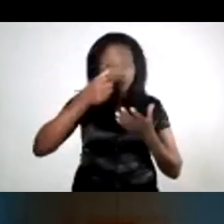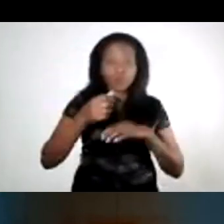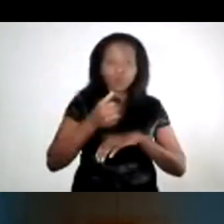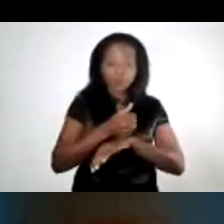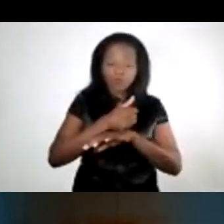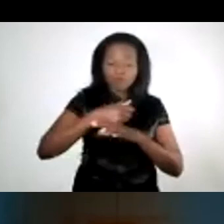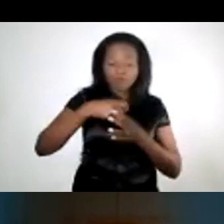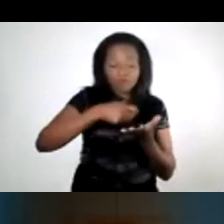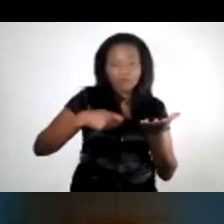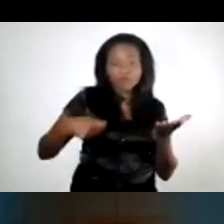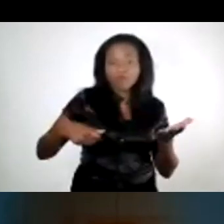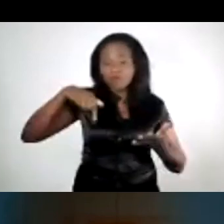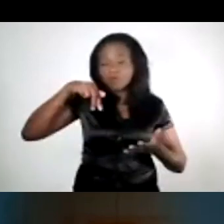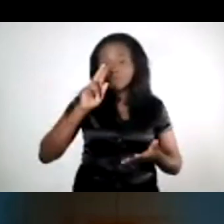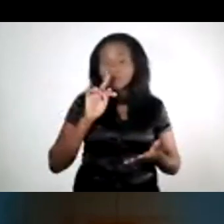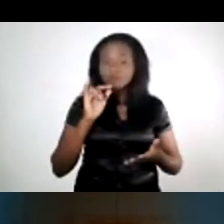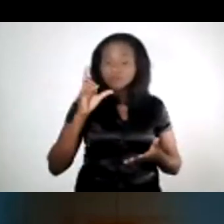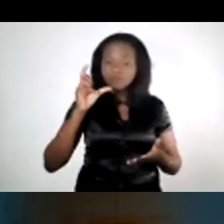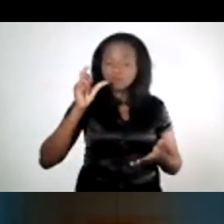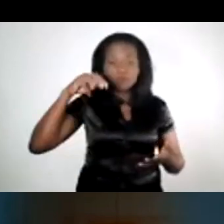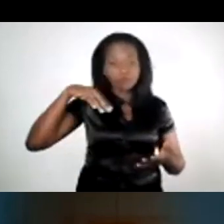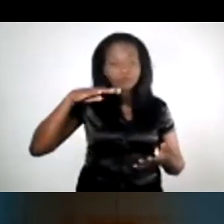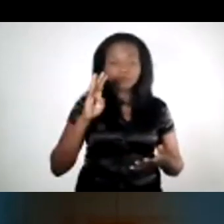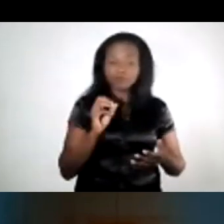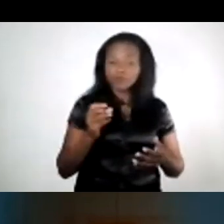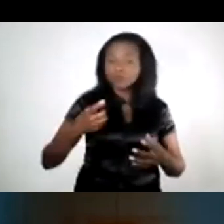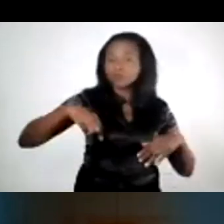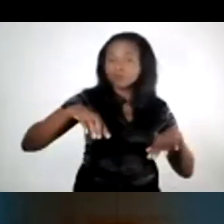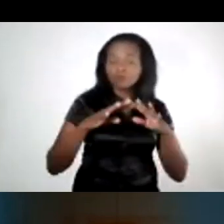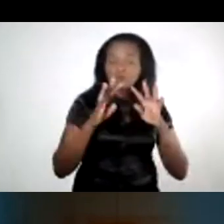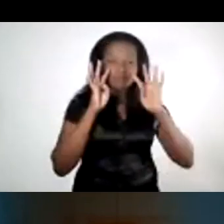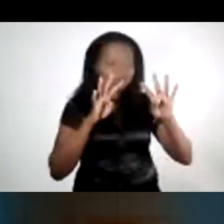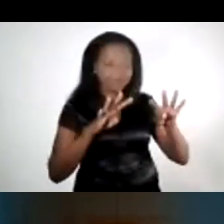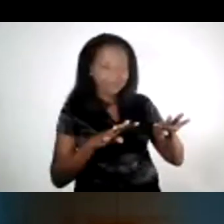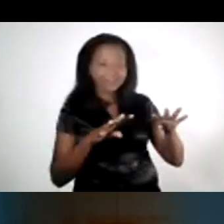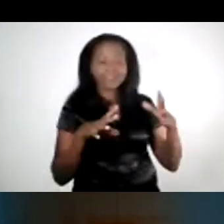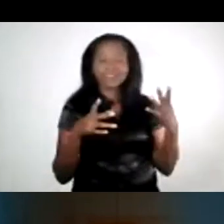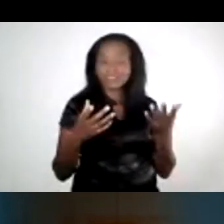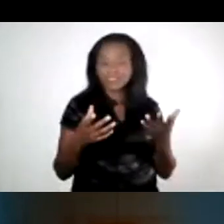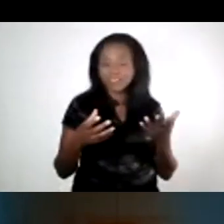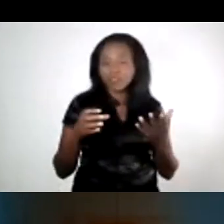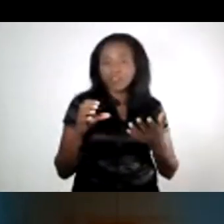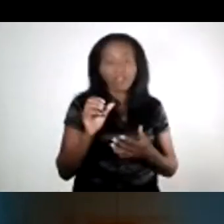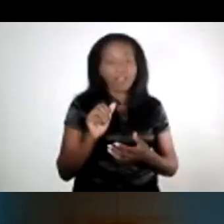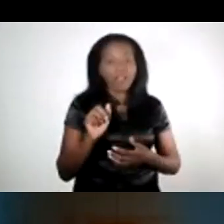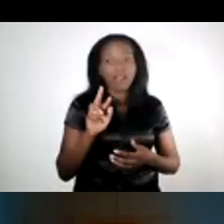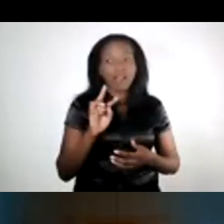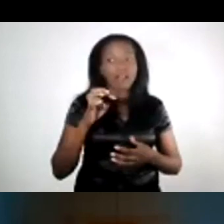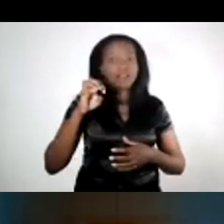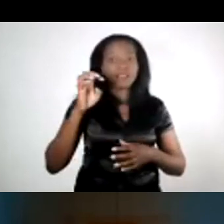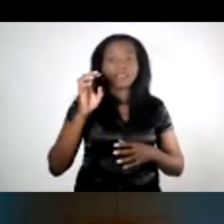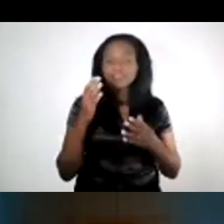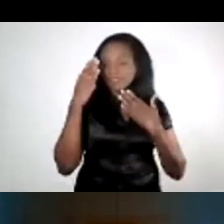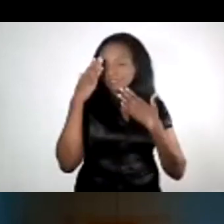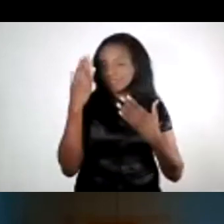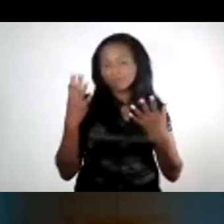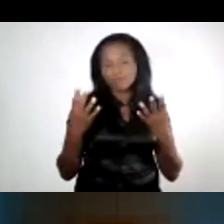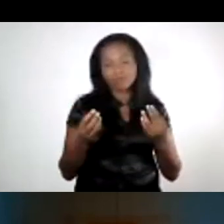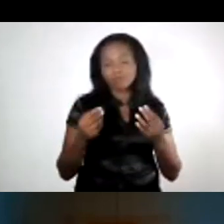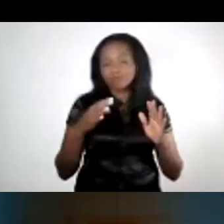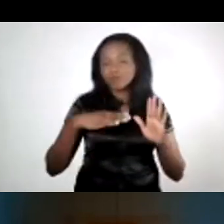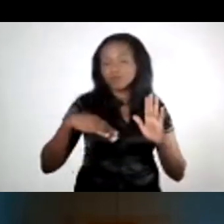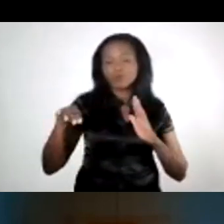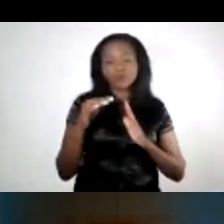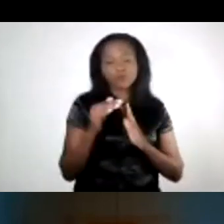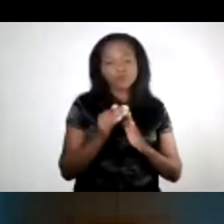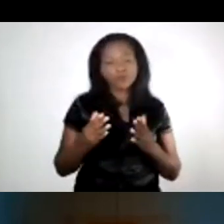Esse trabalho incrível que, como a Giovana falou, é uma obra de arte. Queria agradecer demais a todos que passaram